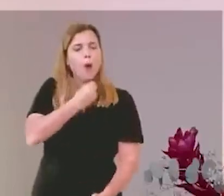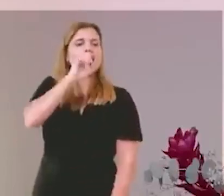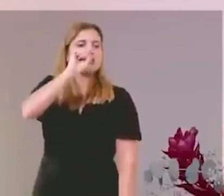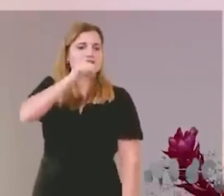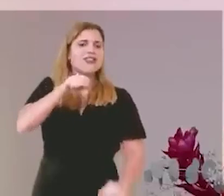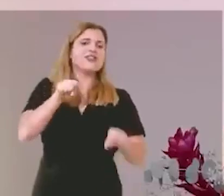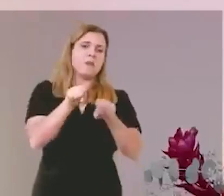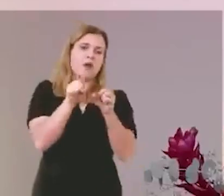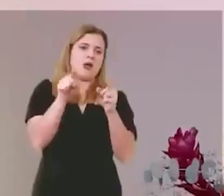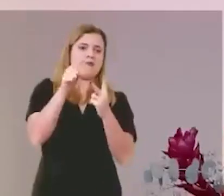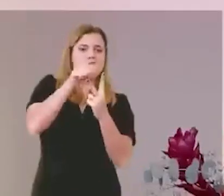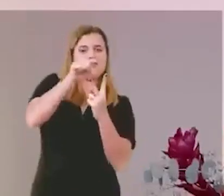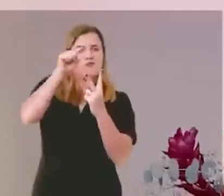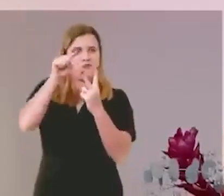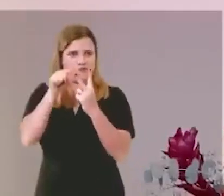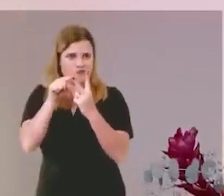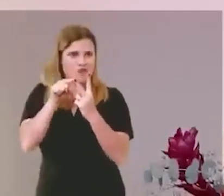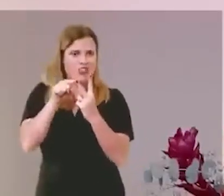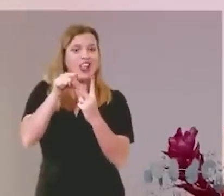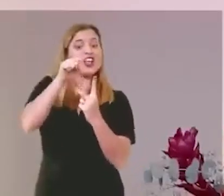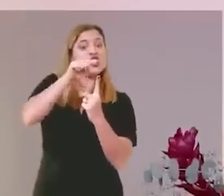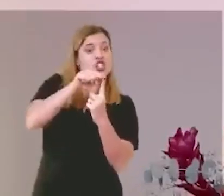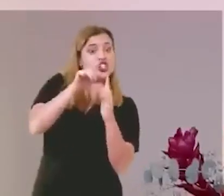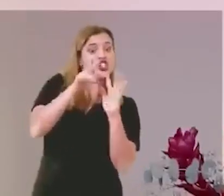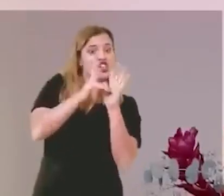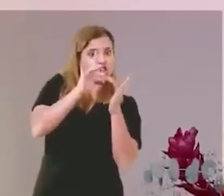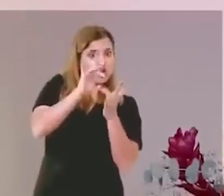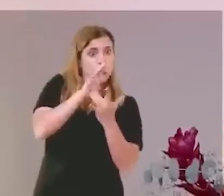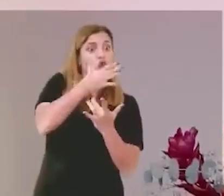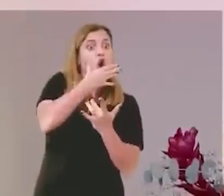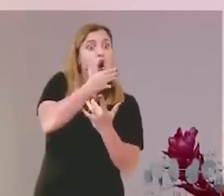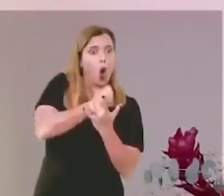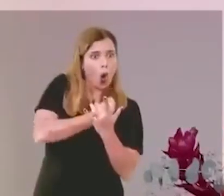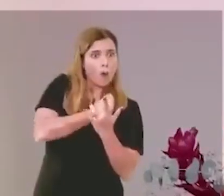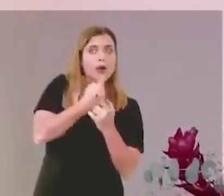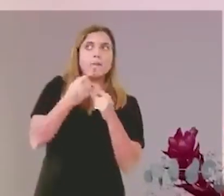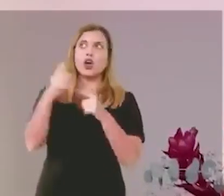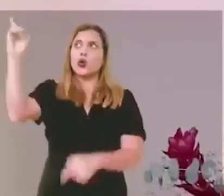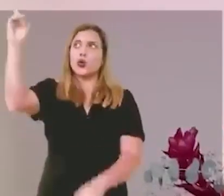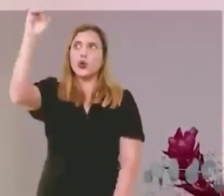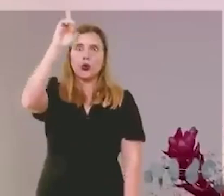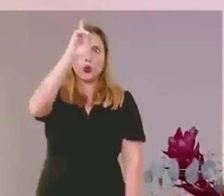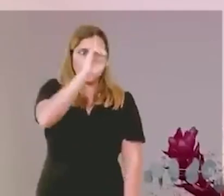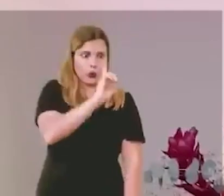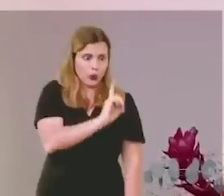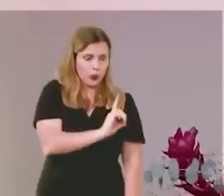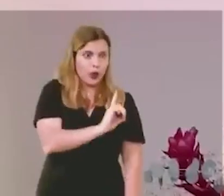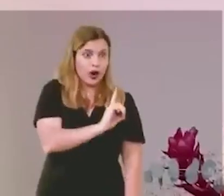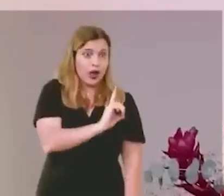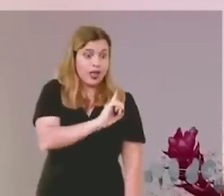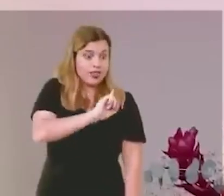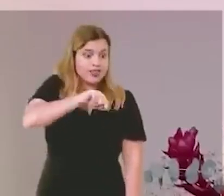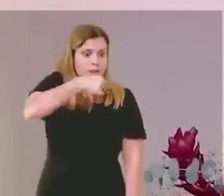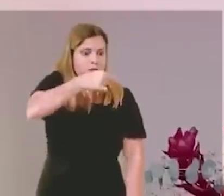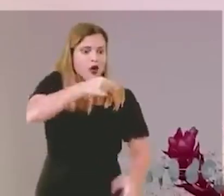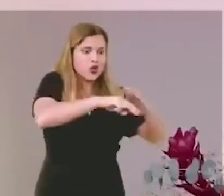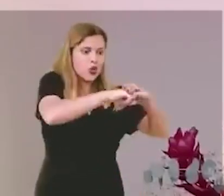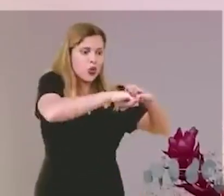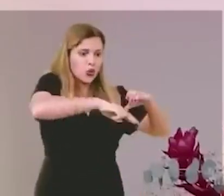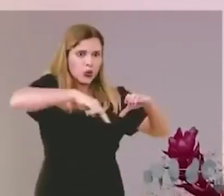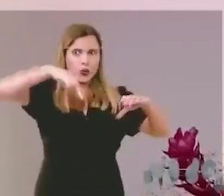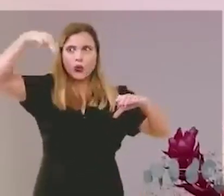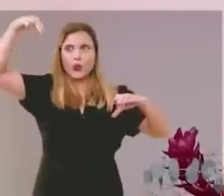ao encarnar-se. Ele não deixou de ser homem ao retornar para o céu como Deus. E aqui